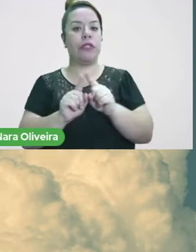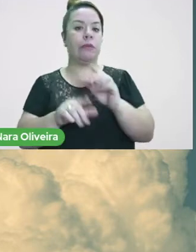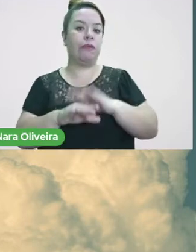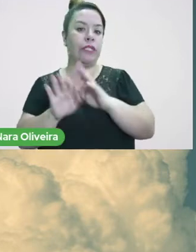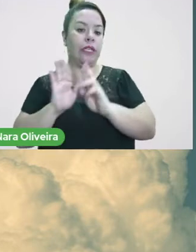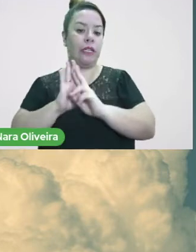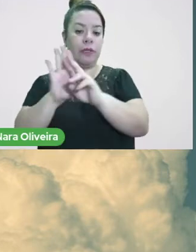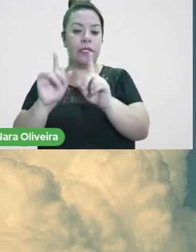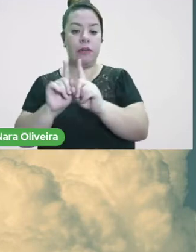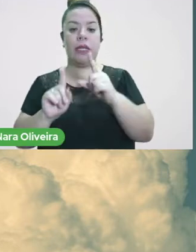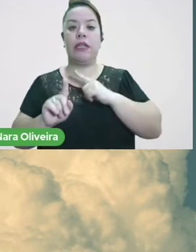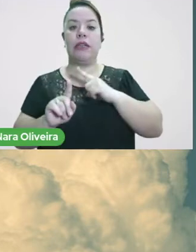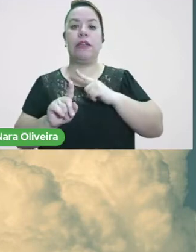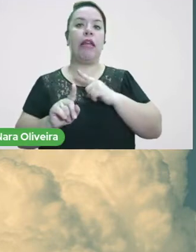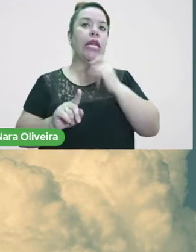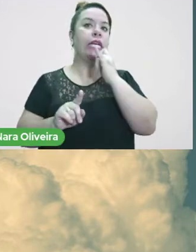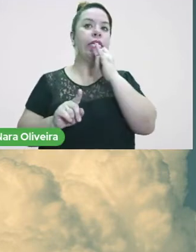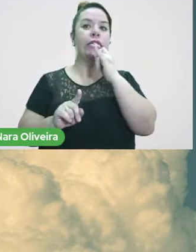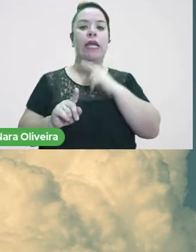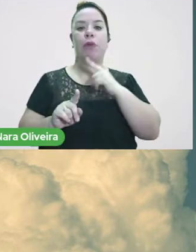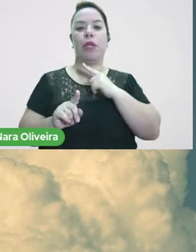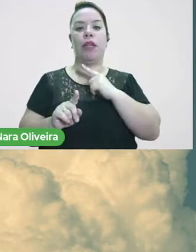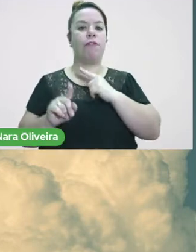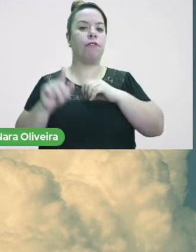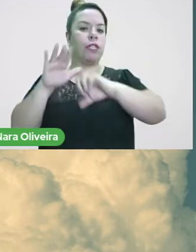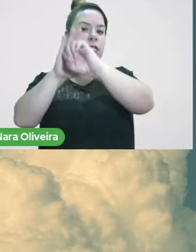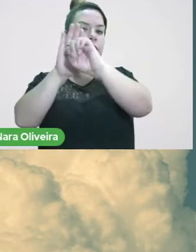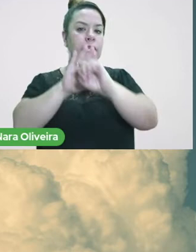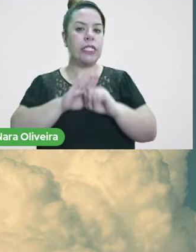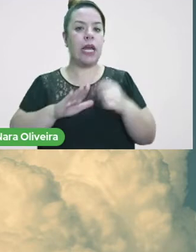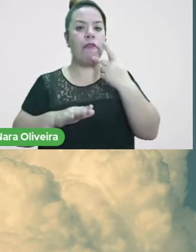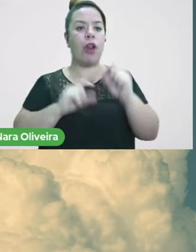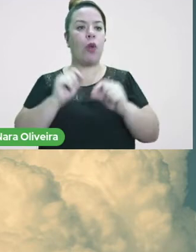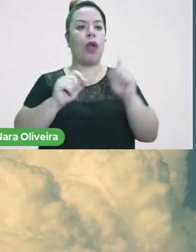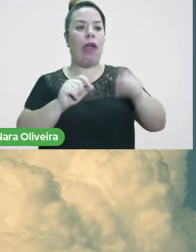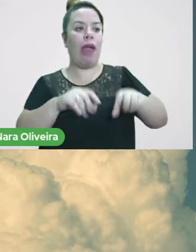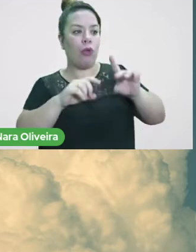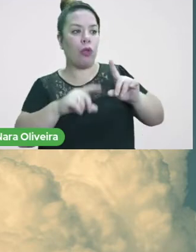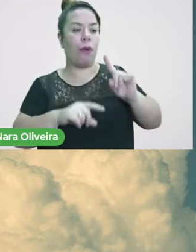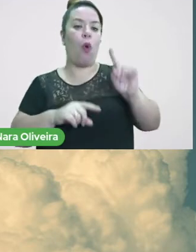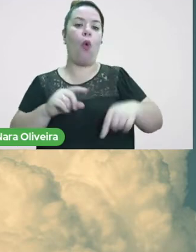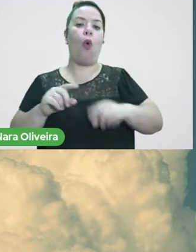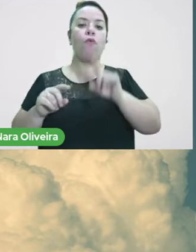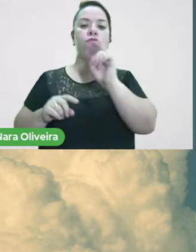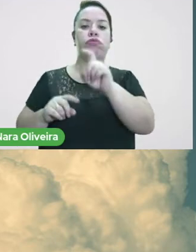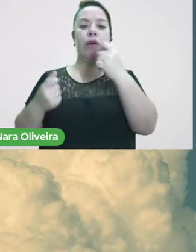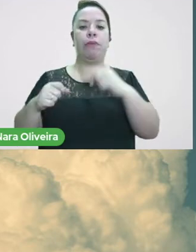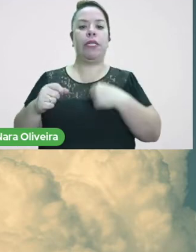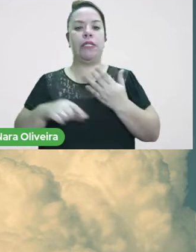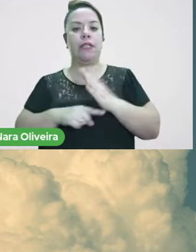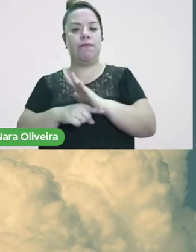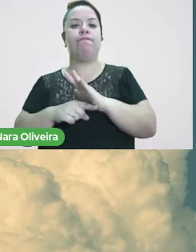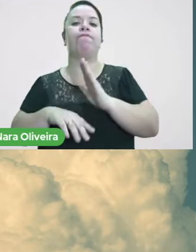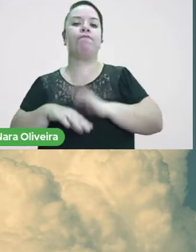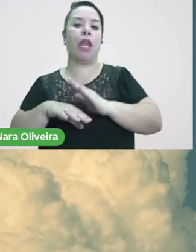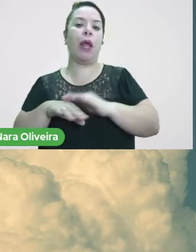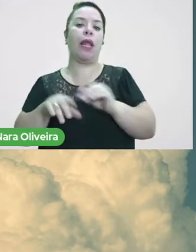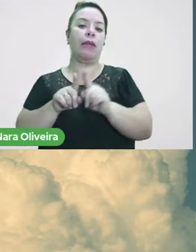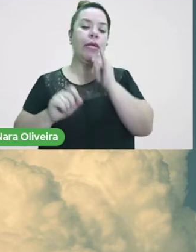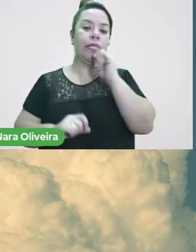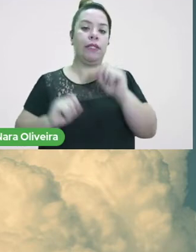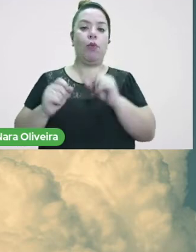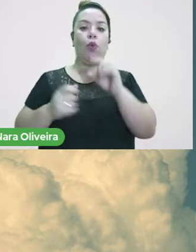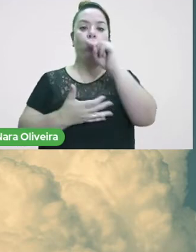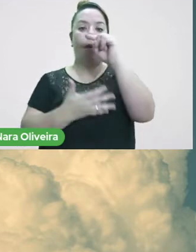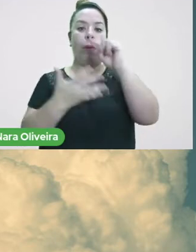ícones para dizer que coisas são automáticas ou coisas são manuais, e quais são os outcomes, tá? De cada uma dessas aqui.